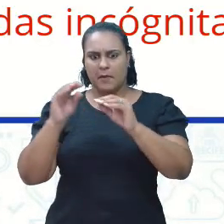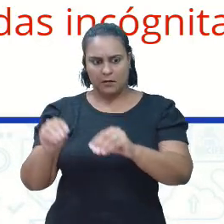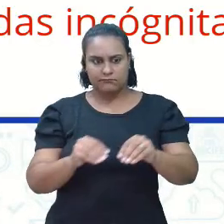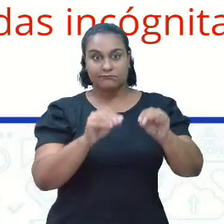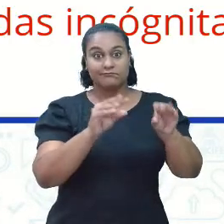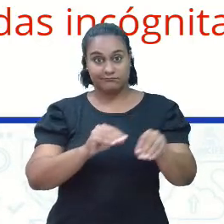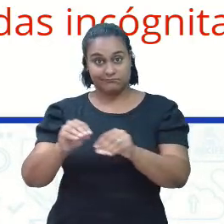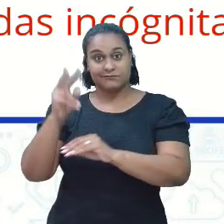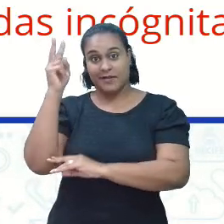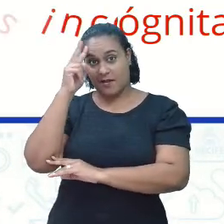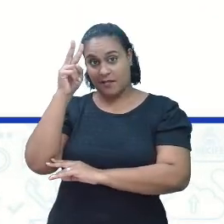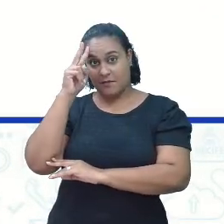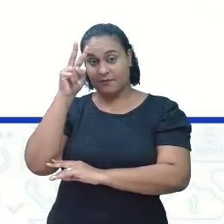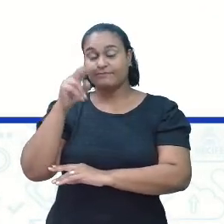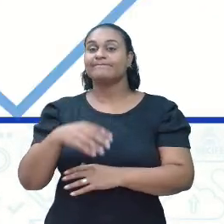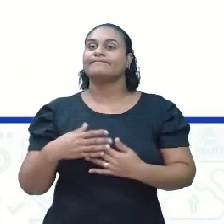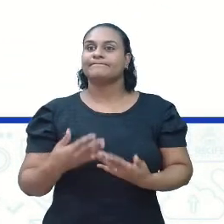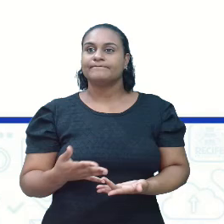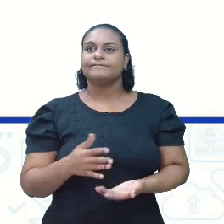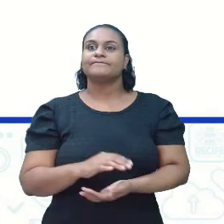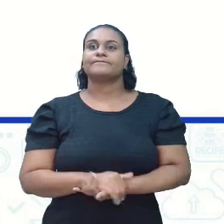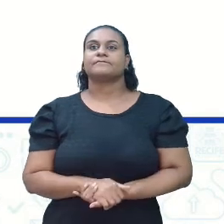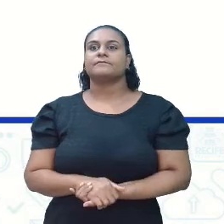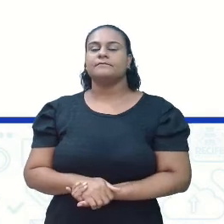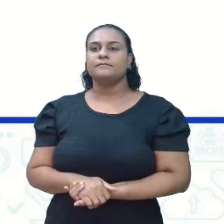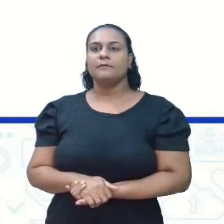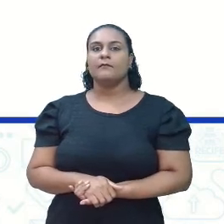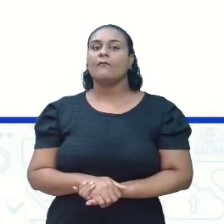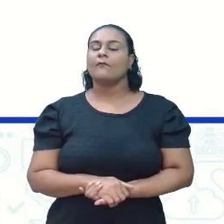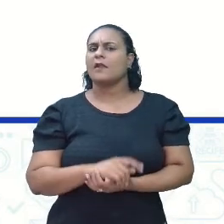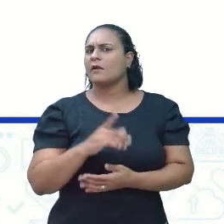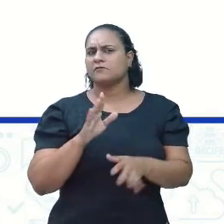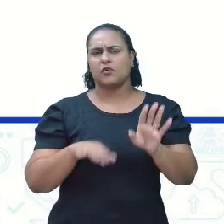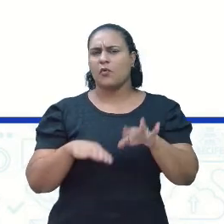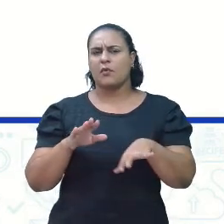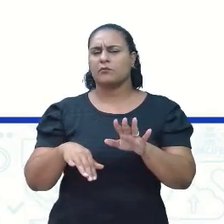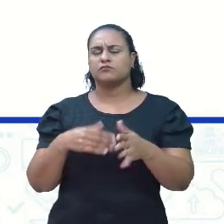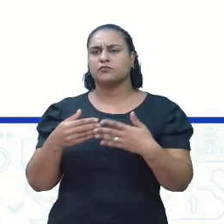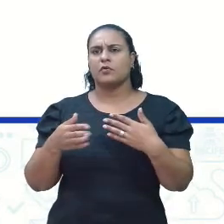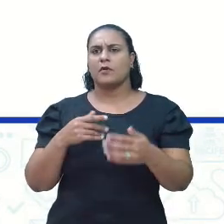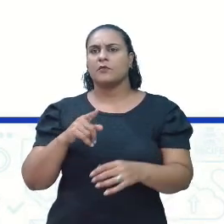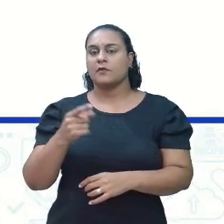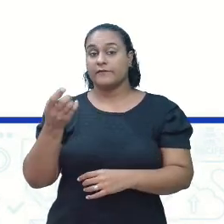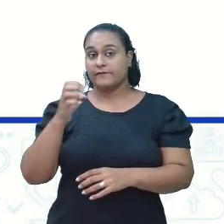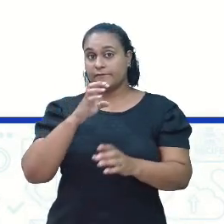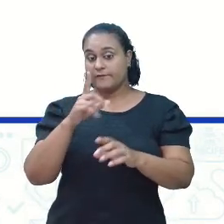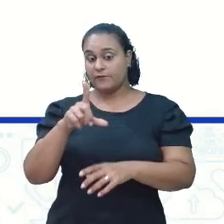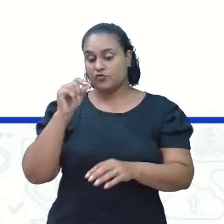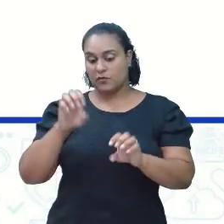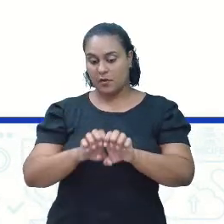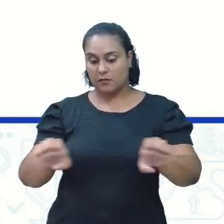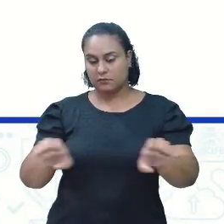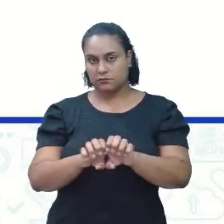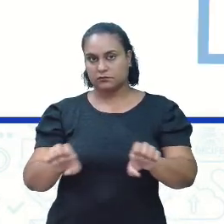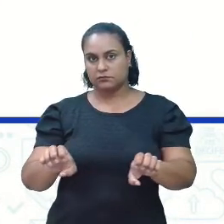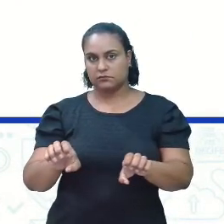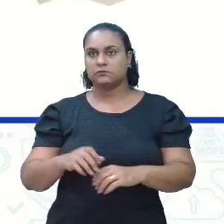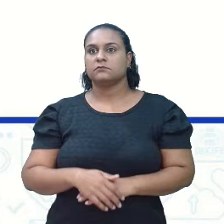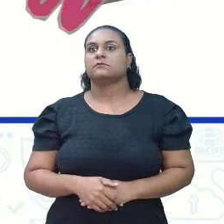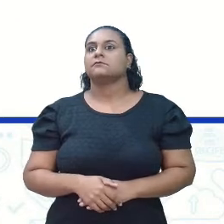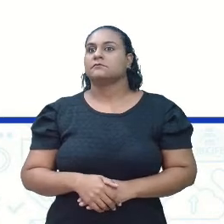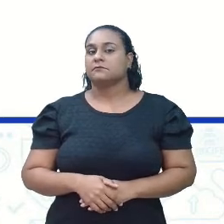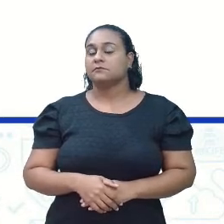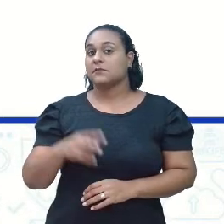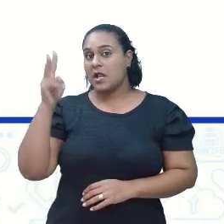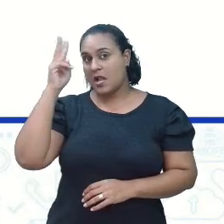que você escolha, tá certo? A escolha é independente. Vou escolher essa aqui de baixo. O que é que eu vou fazer? Eu vou isolar, como